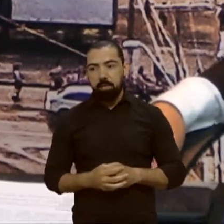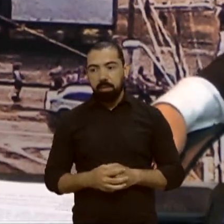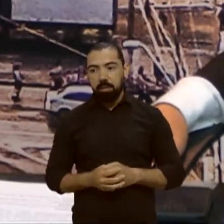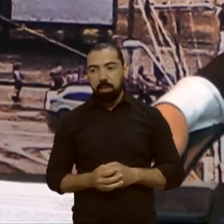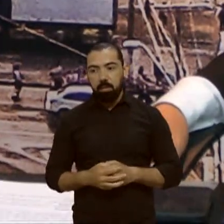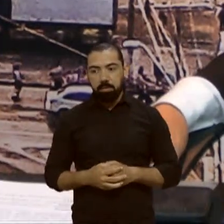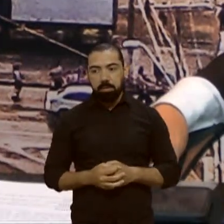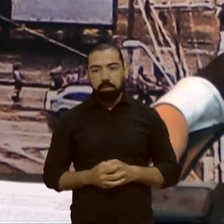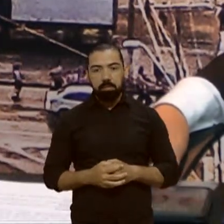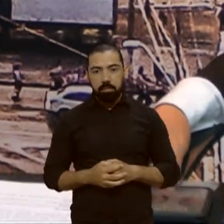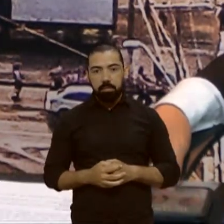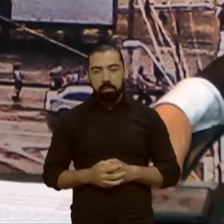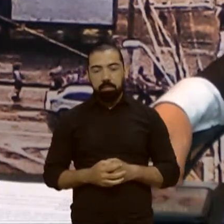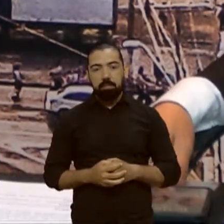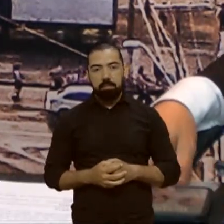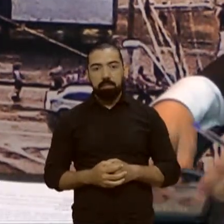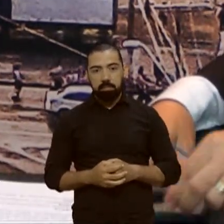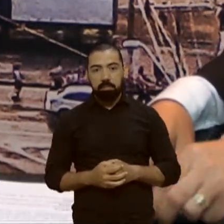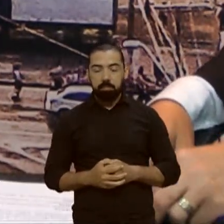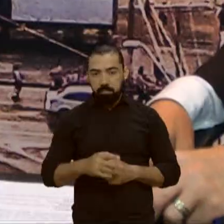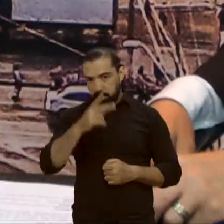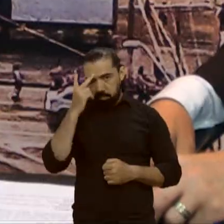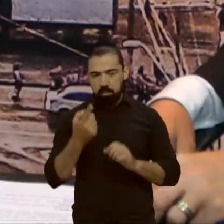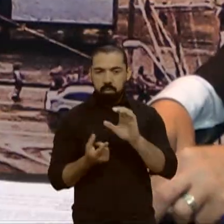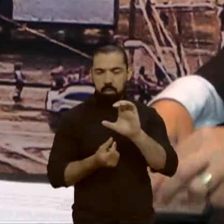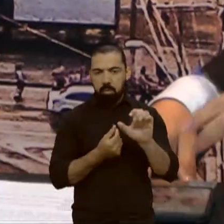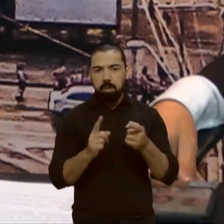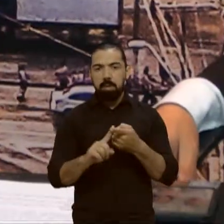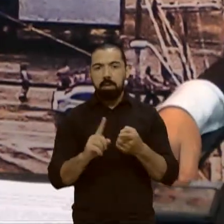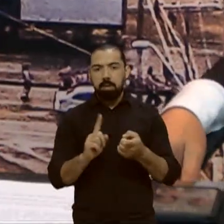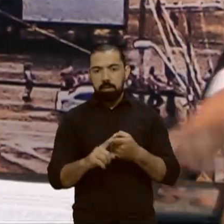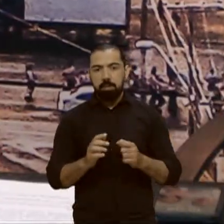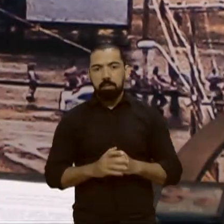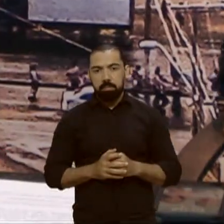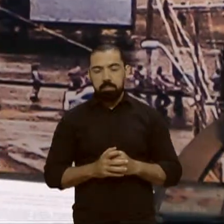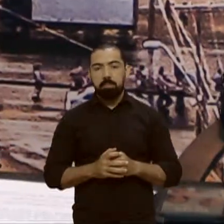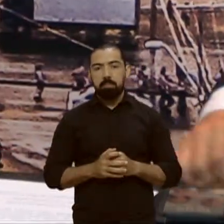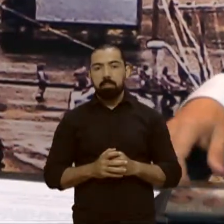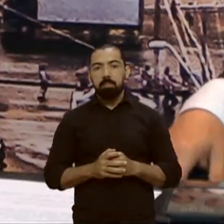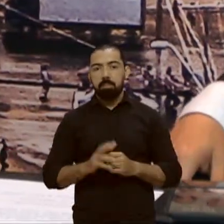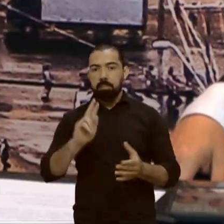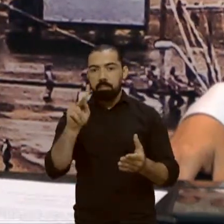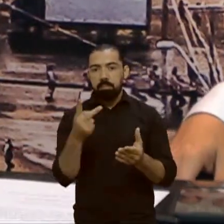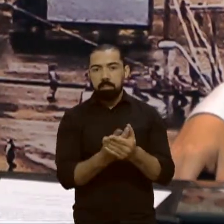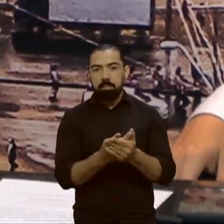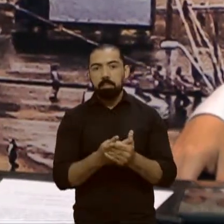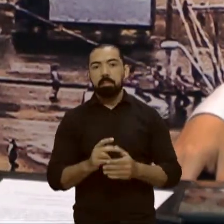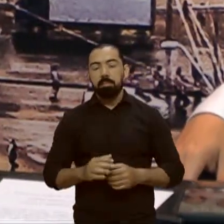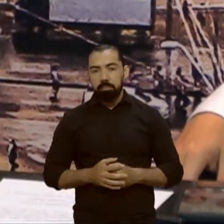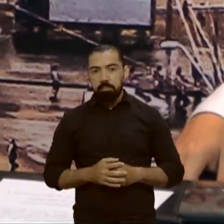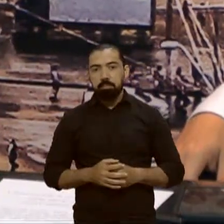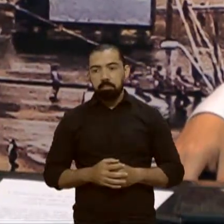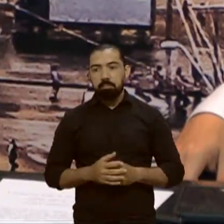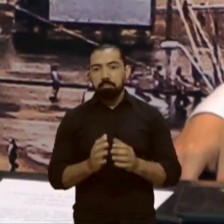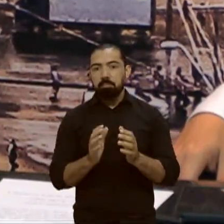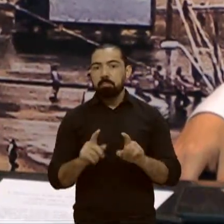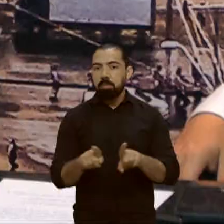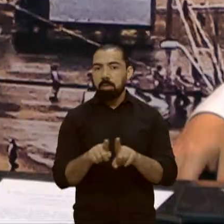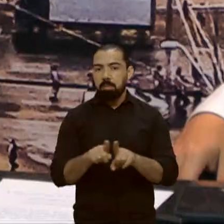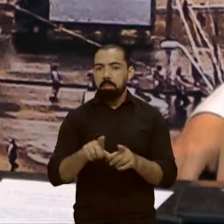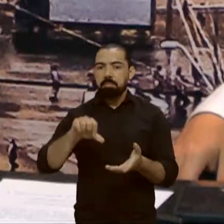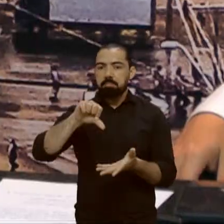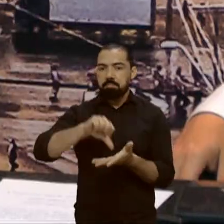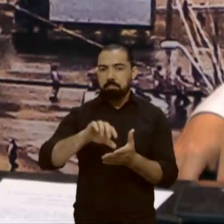órgãos de proteção ao consumidor, PROCONs aqui da unidade estadual,